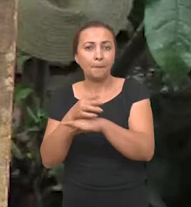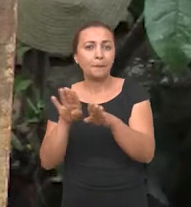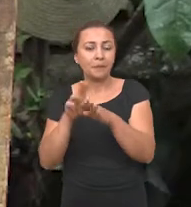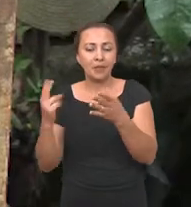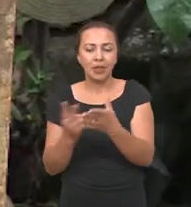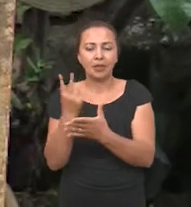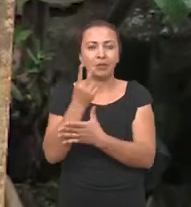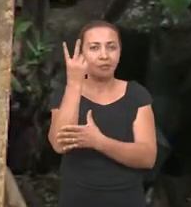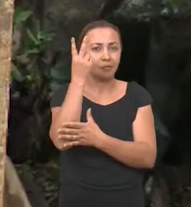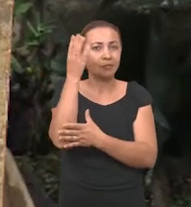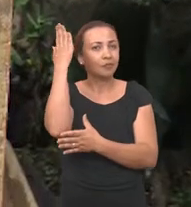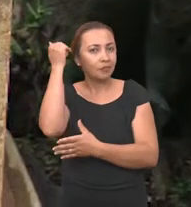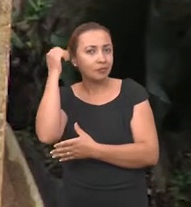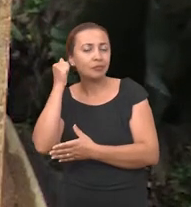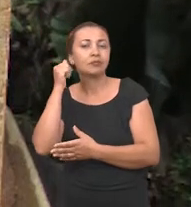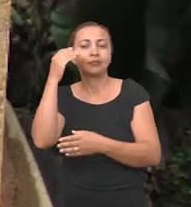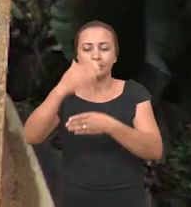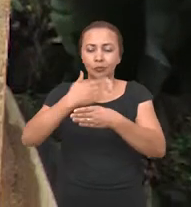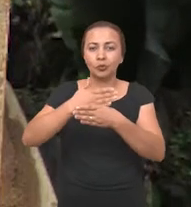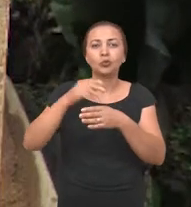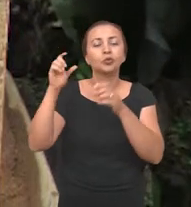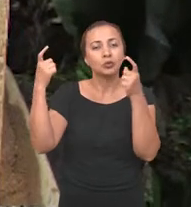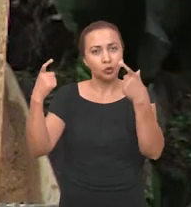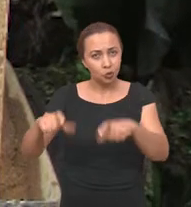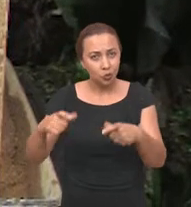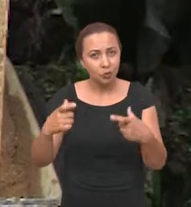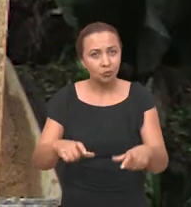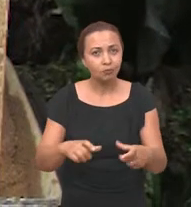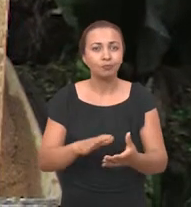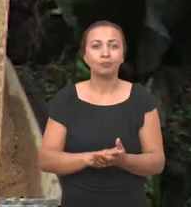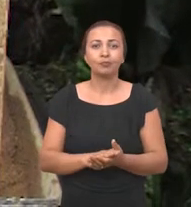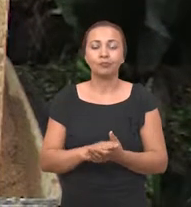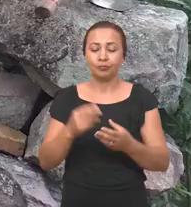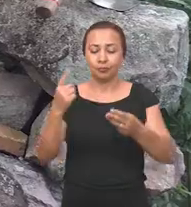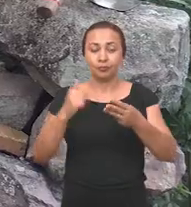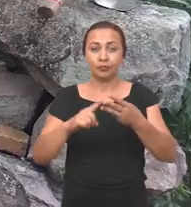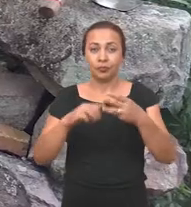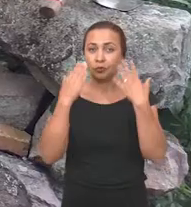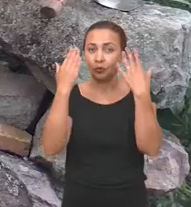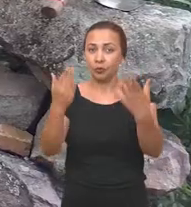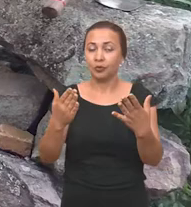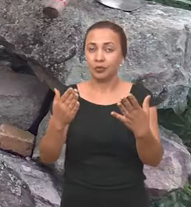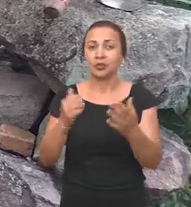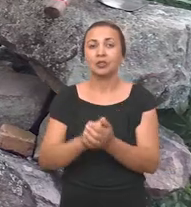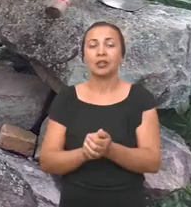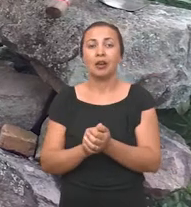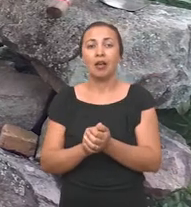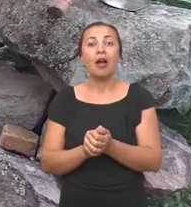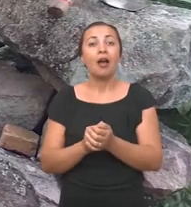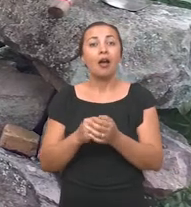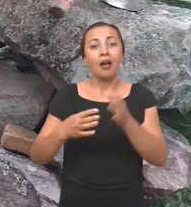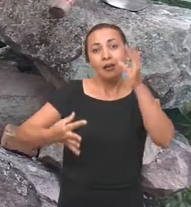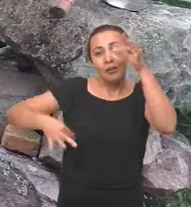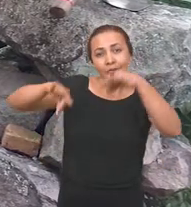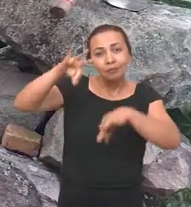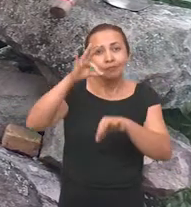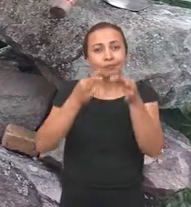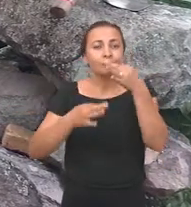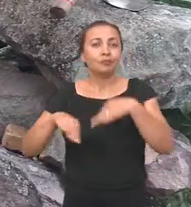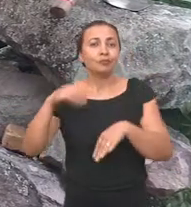procurando também, vamos dizer assim, valorizar, né, esse saber construtivo local. Bom, a terceira frente é a frente do laboratório